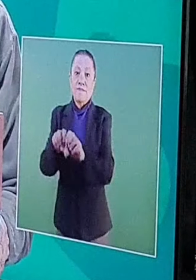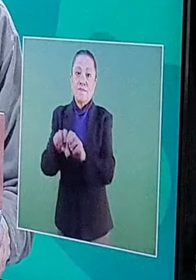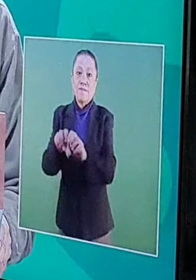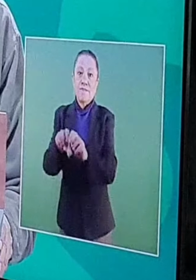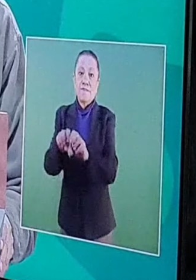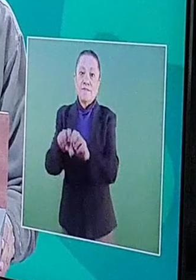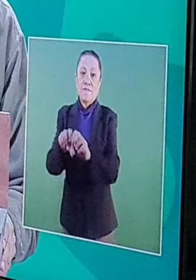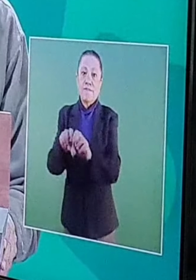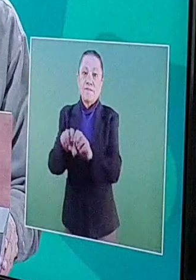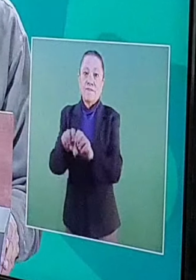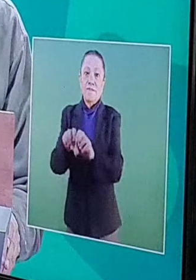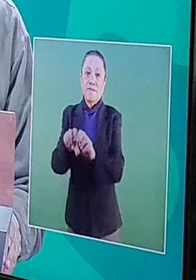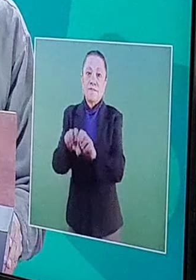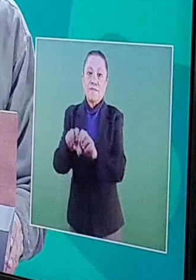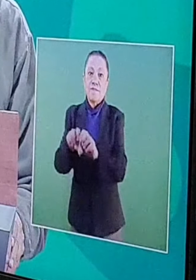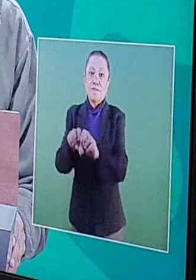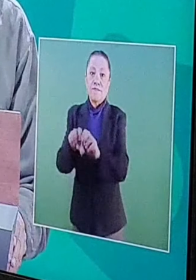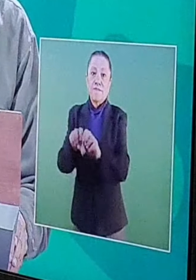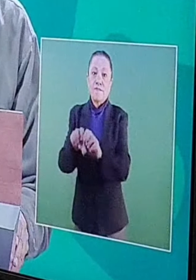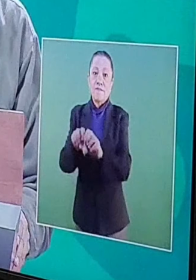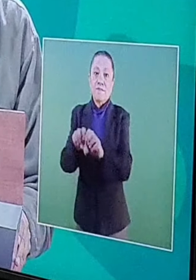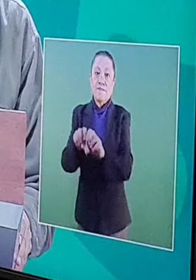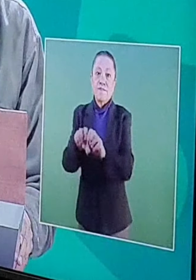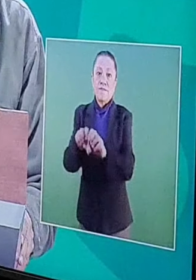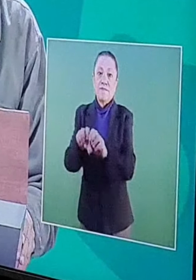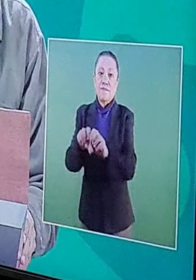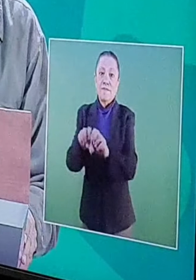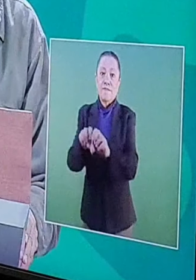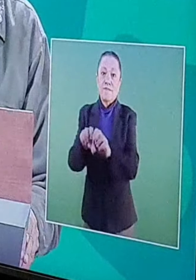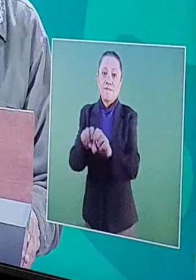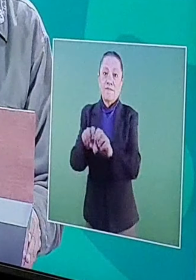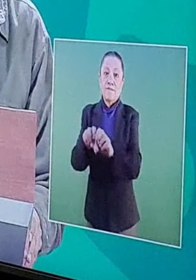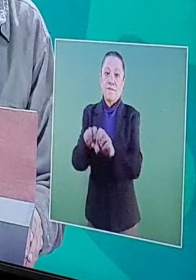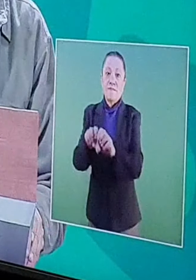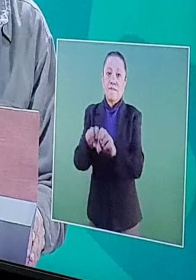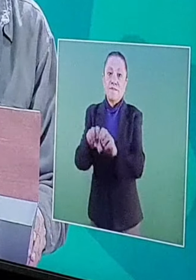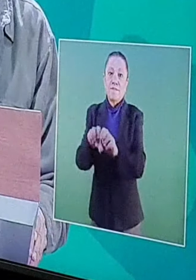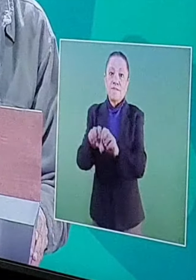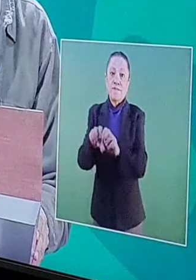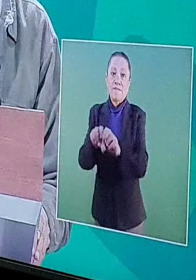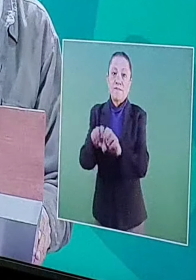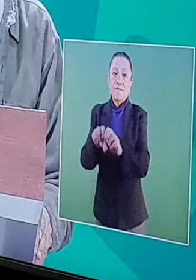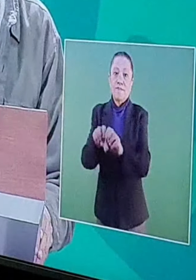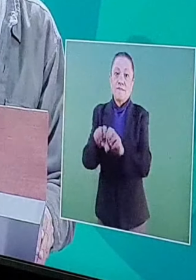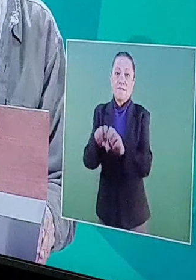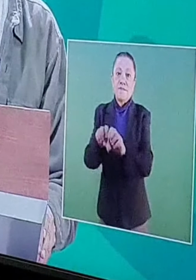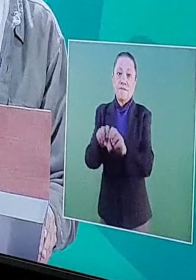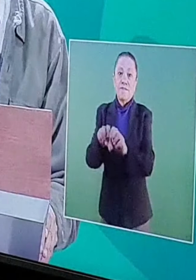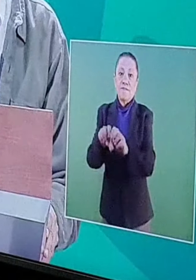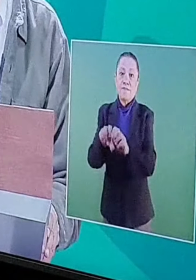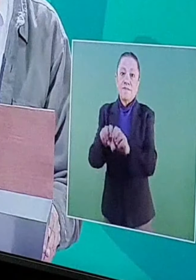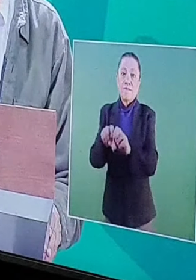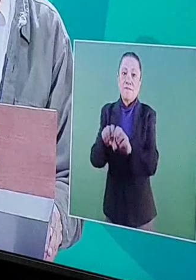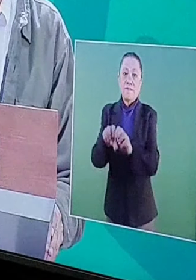que nunca houve concorrência pelo monopólio estabelecido pela iniciativa privada e pelo seu